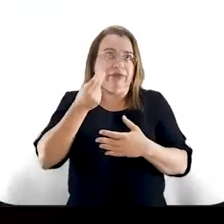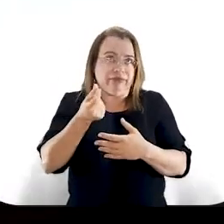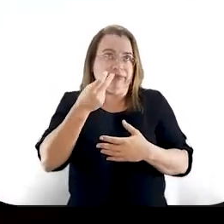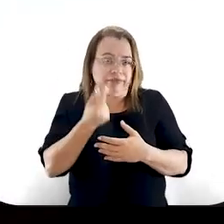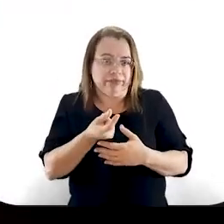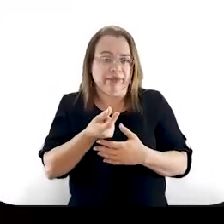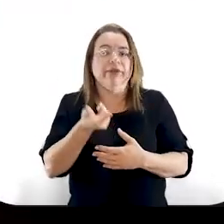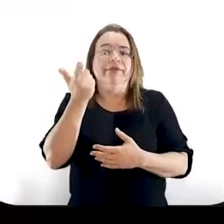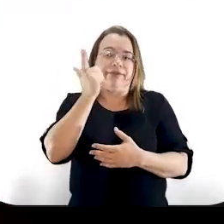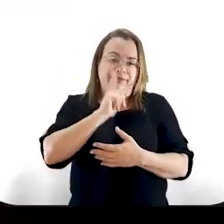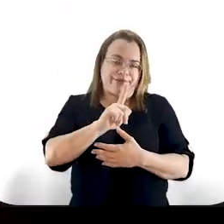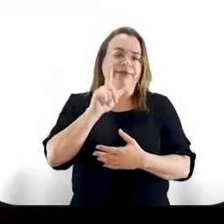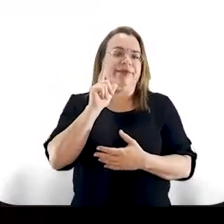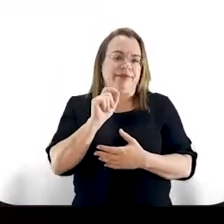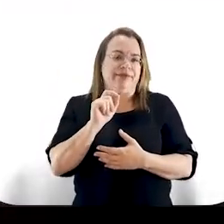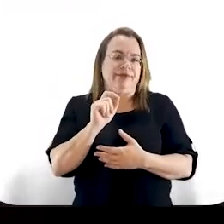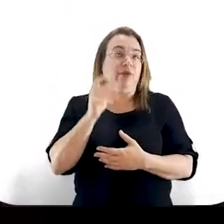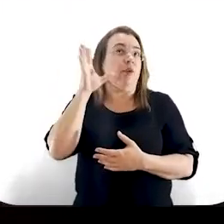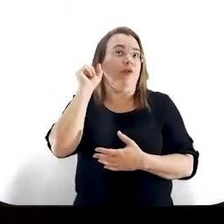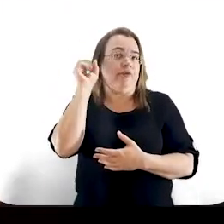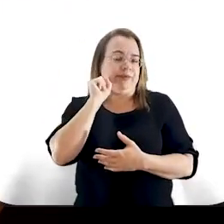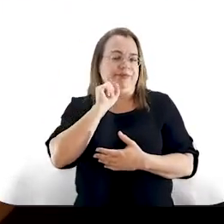ele conseguiu ouvir.